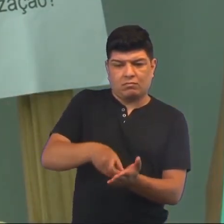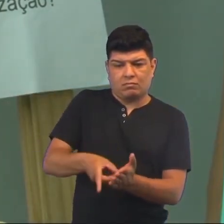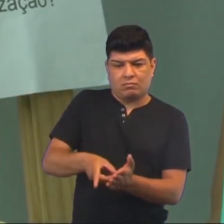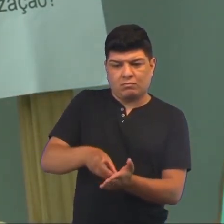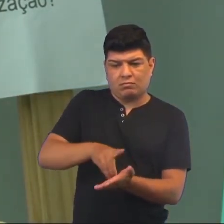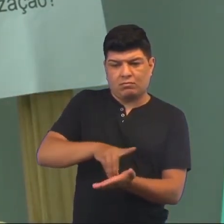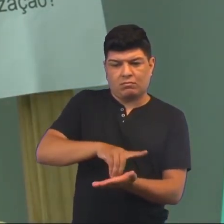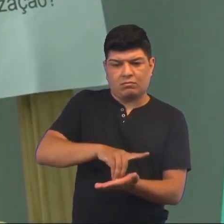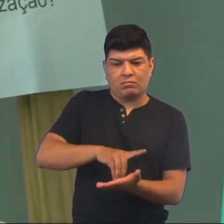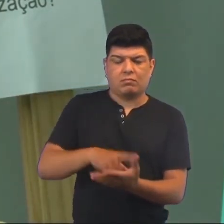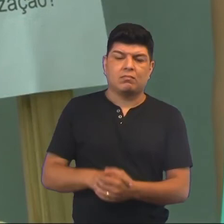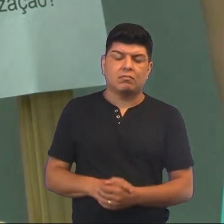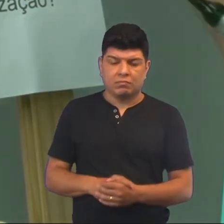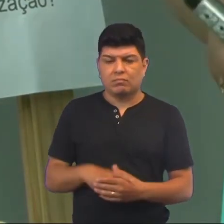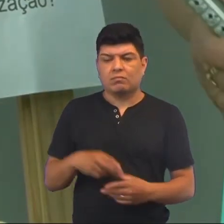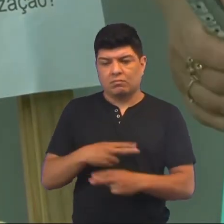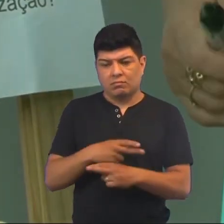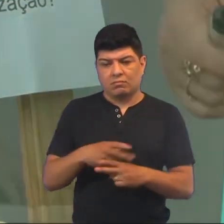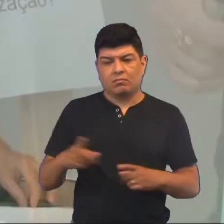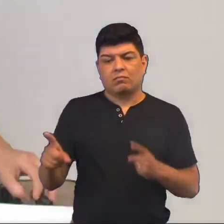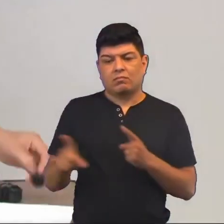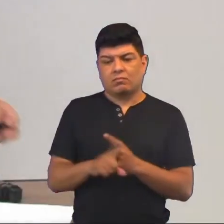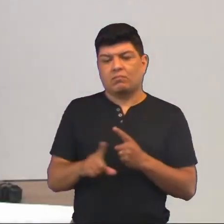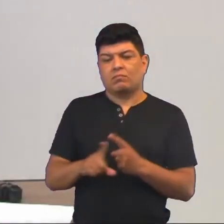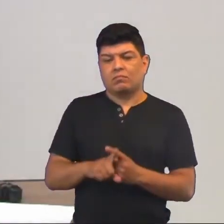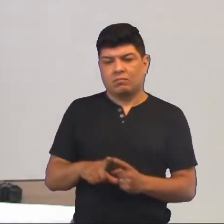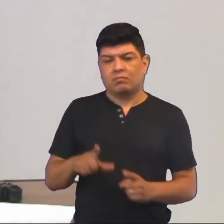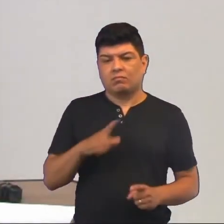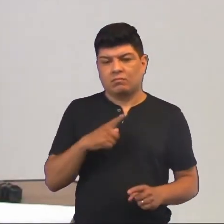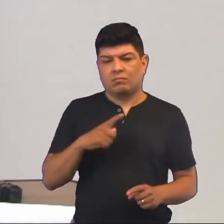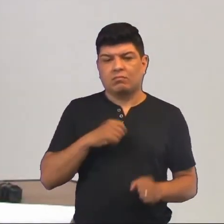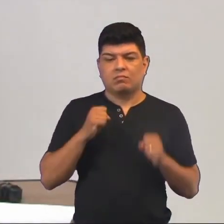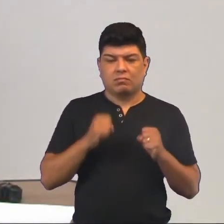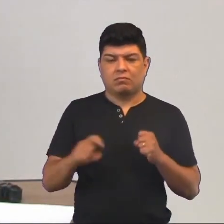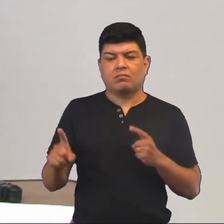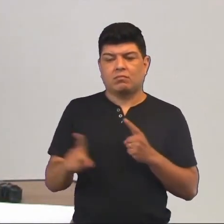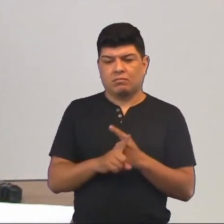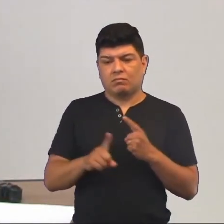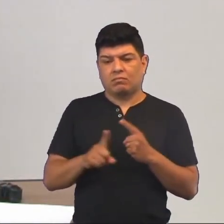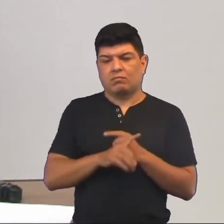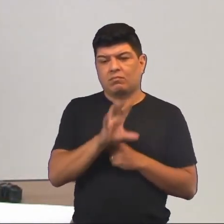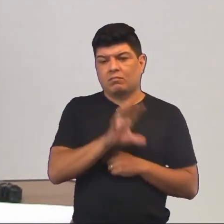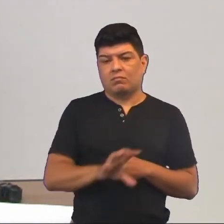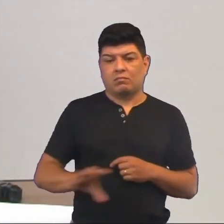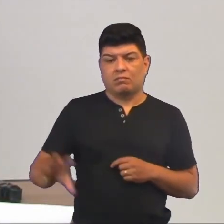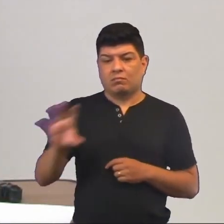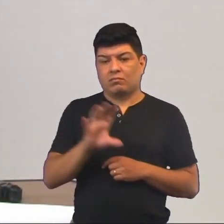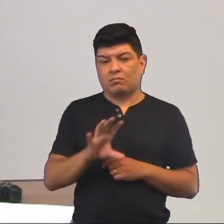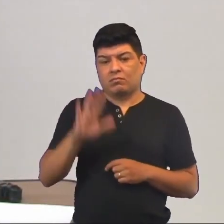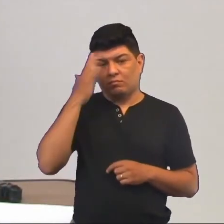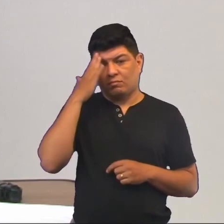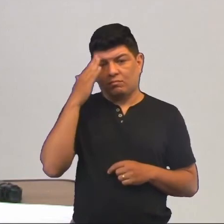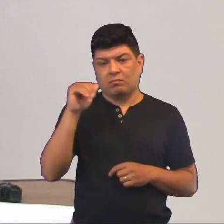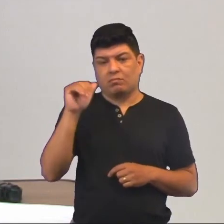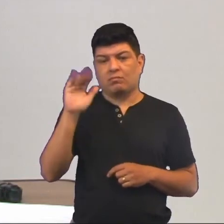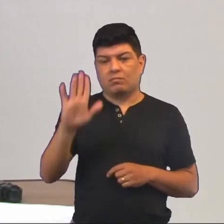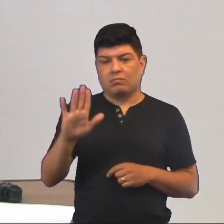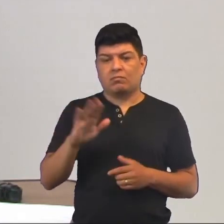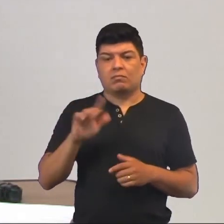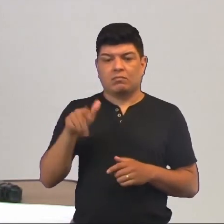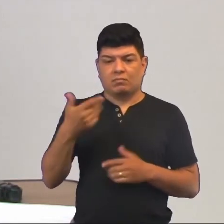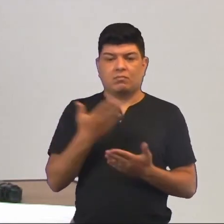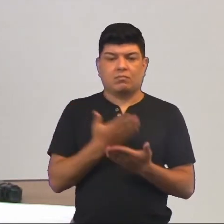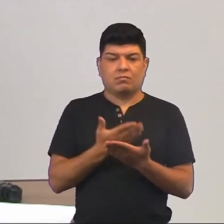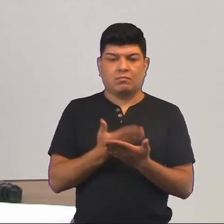a bússola, que é um instrumento de localização também que nos serve para nos localizar nesse espaço. Vamos compreender um pouco mais sobre ela